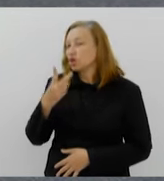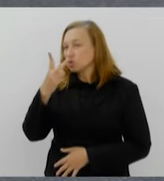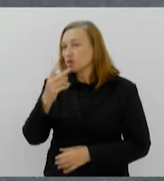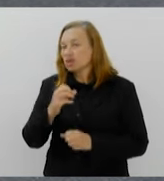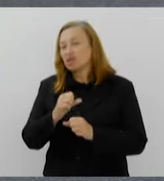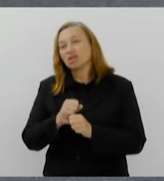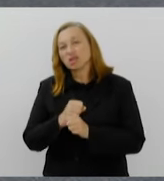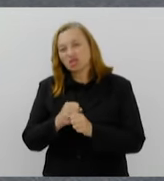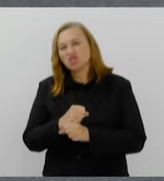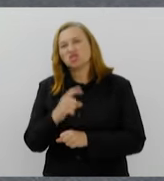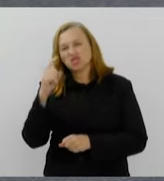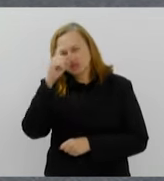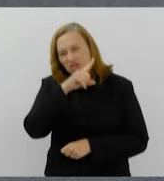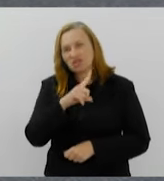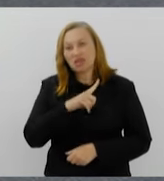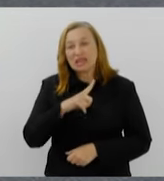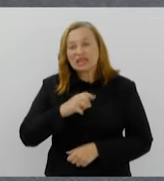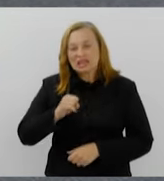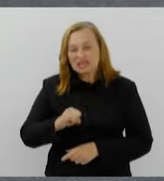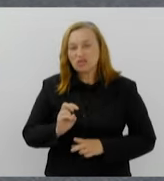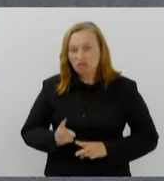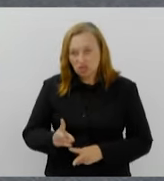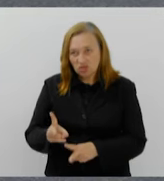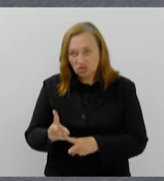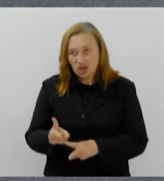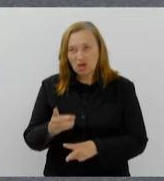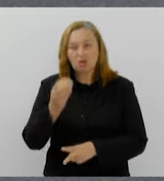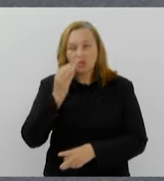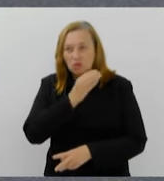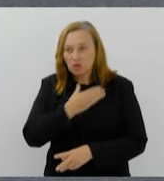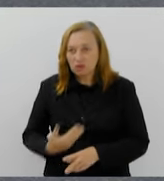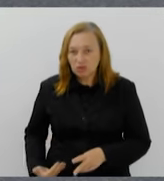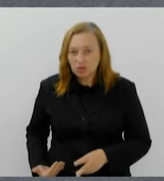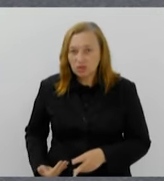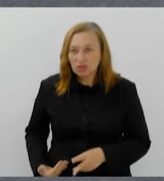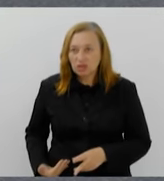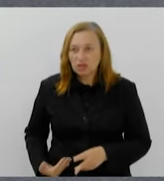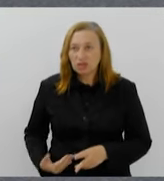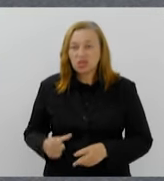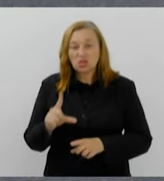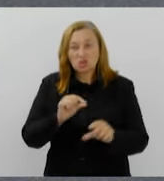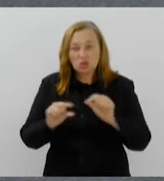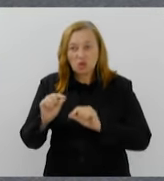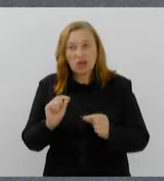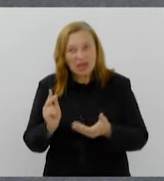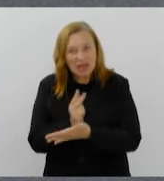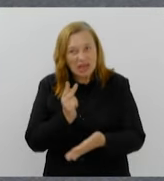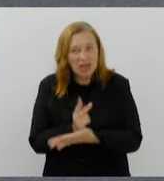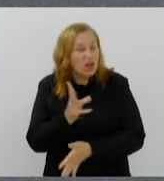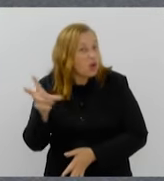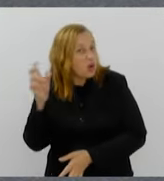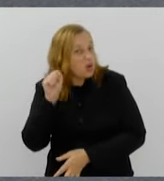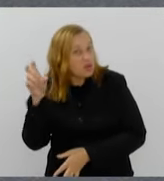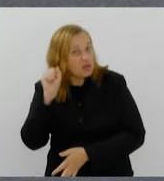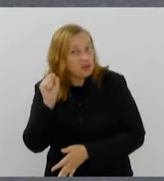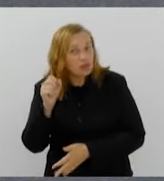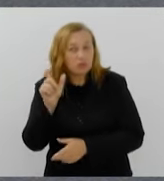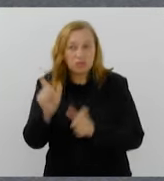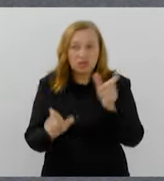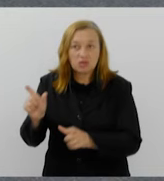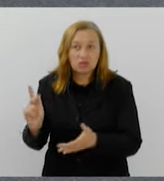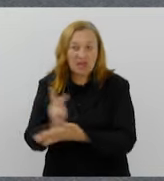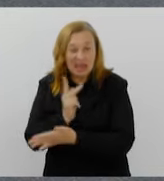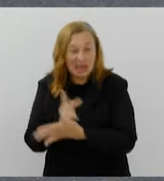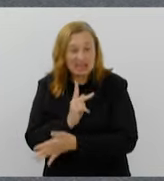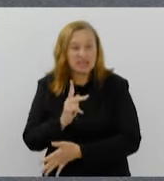difíceis porque se continuar do jeito que tá com Cláudio Castro tomando decisão do jeito que toma ouvindo Quem escuta nós vamos ter muito